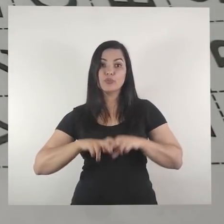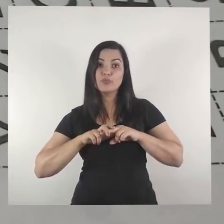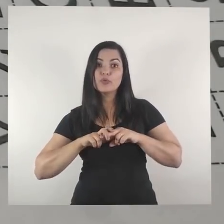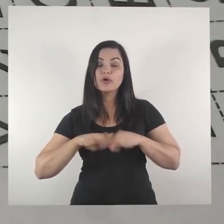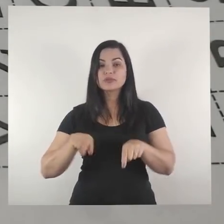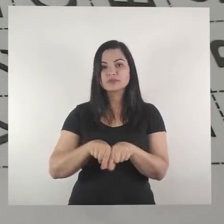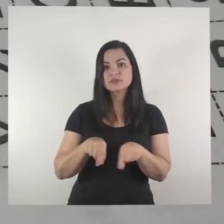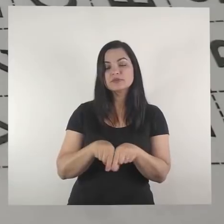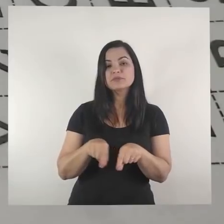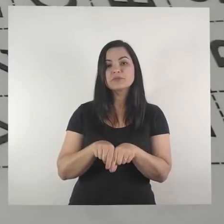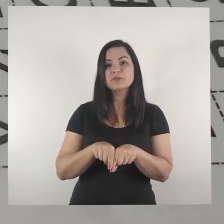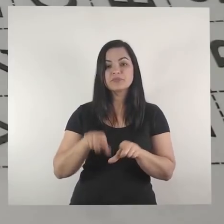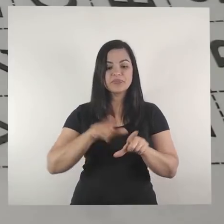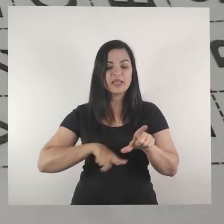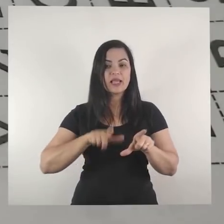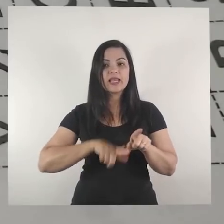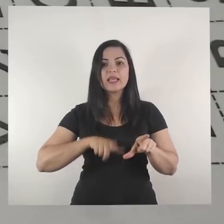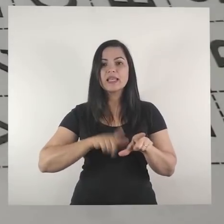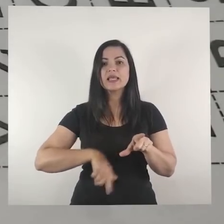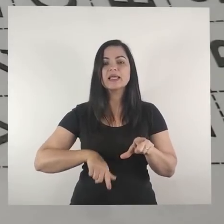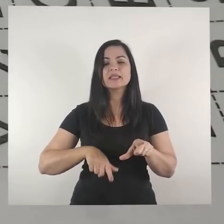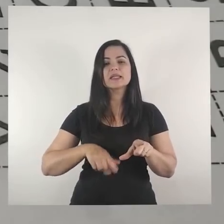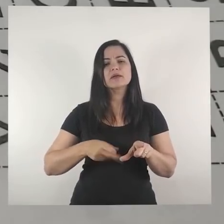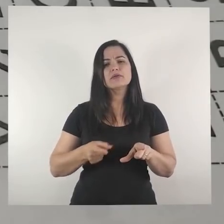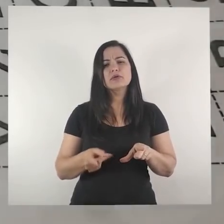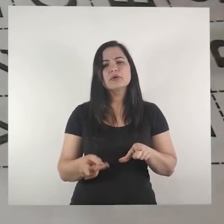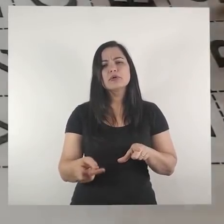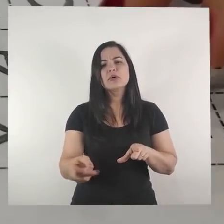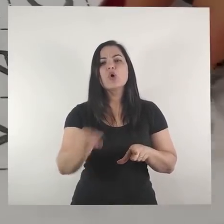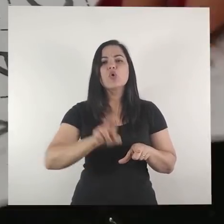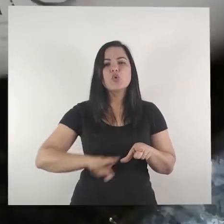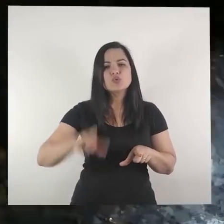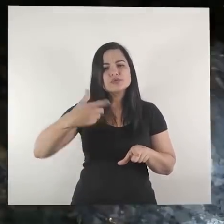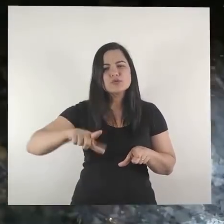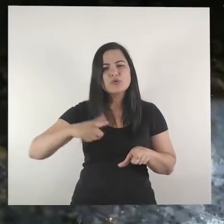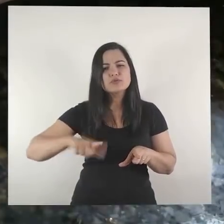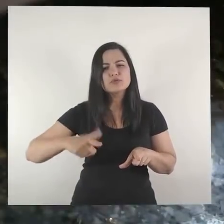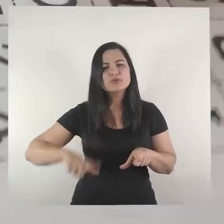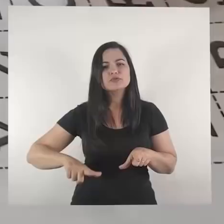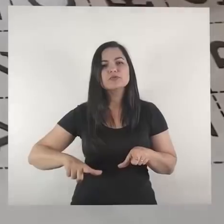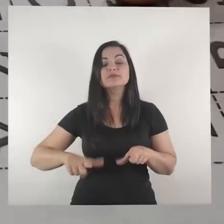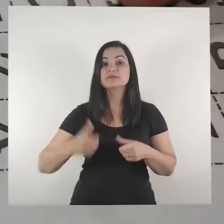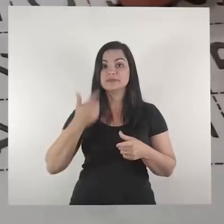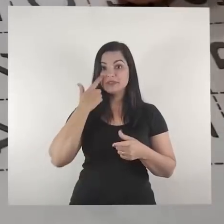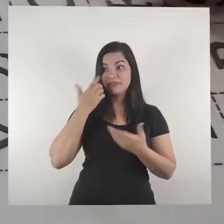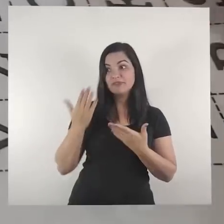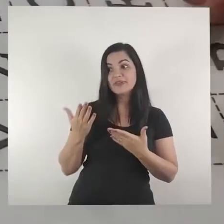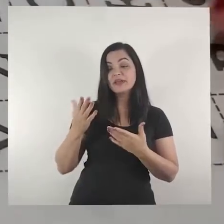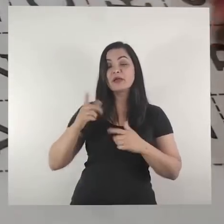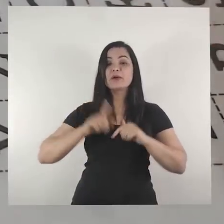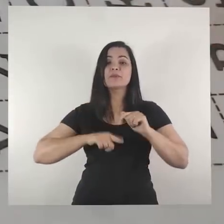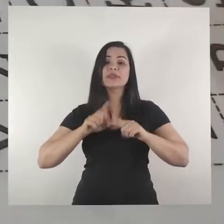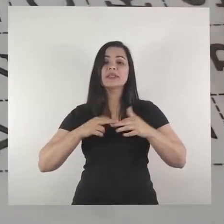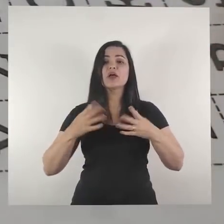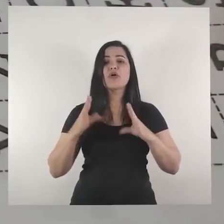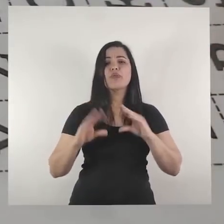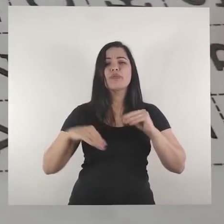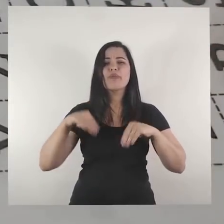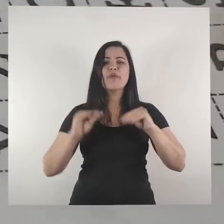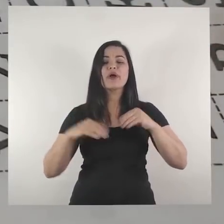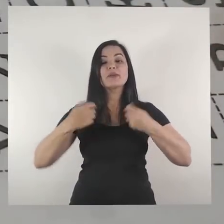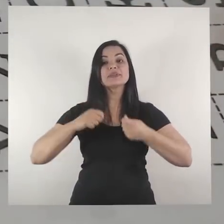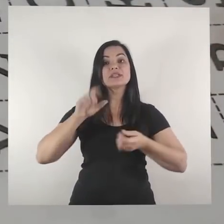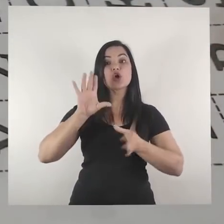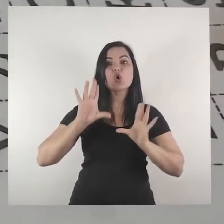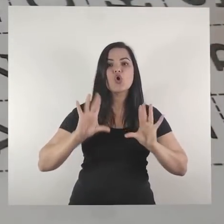durem mais, para a gente usar muitas e muitas vezes, como vocês podem ver, esse material é bem molinho. É legal colar ele num papel